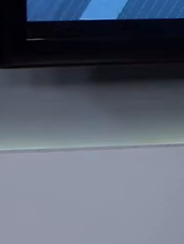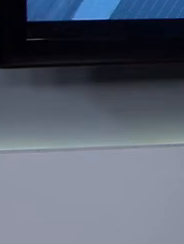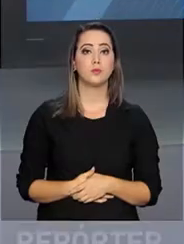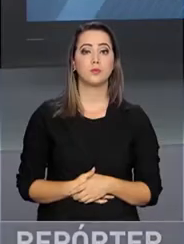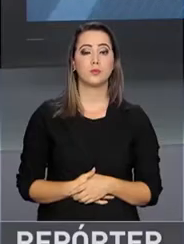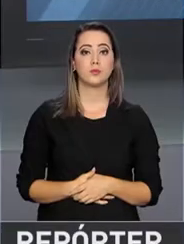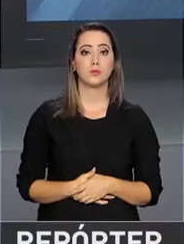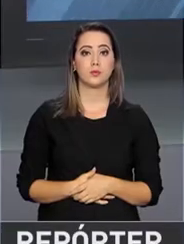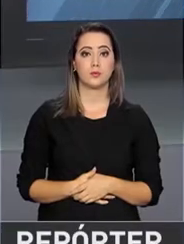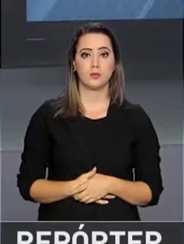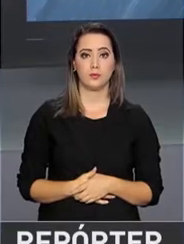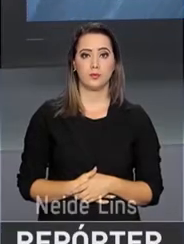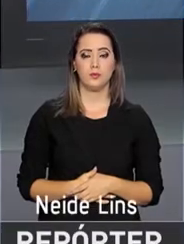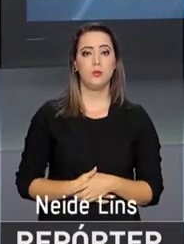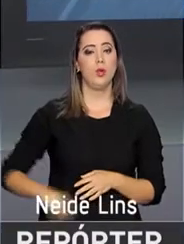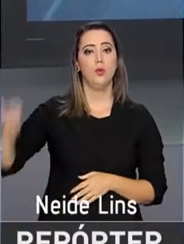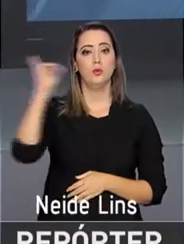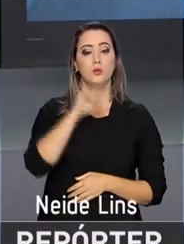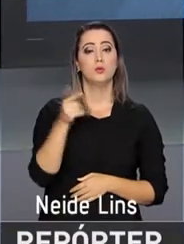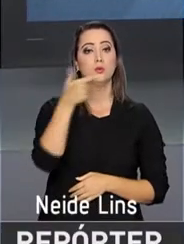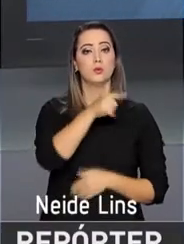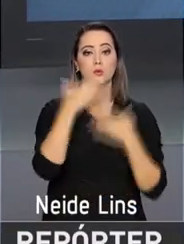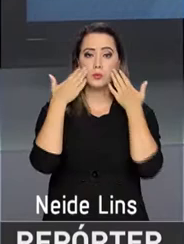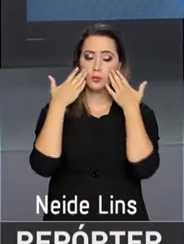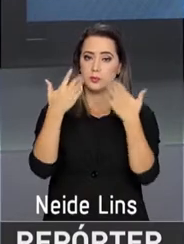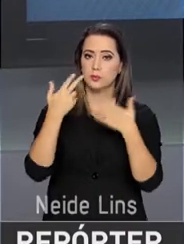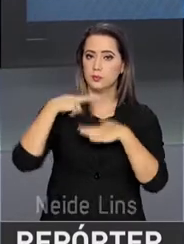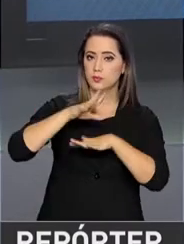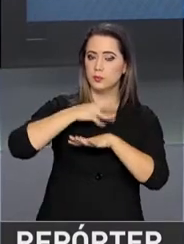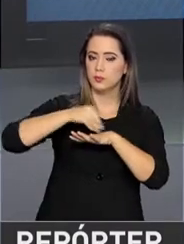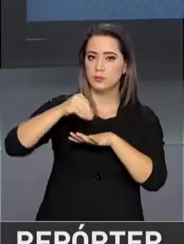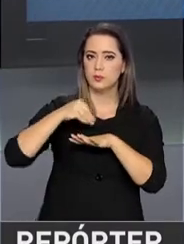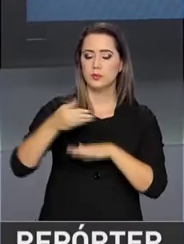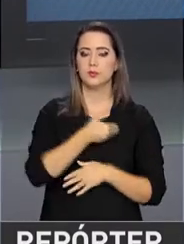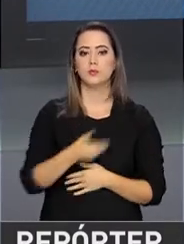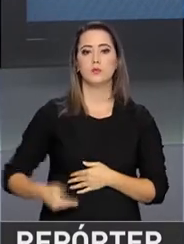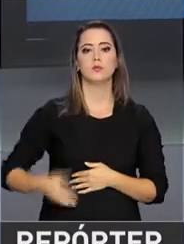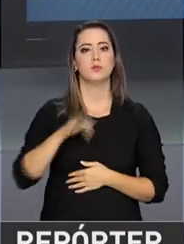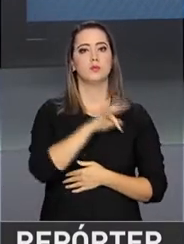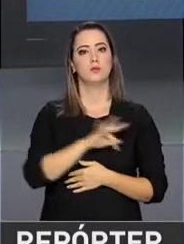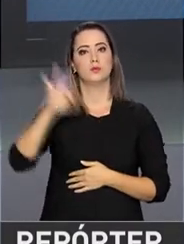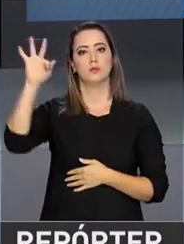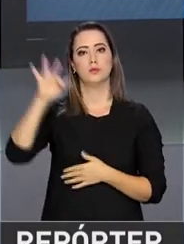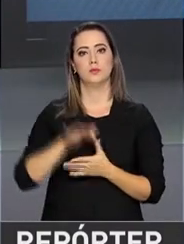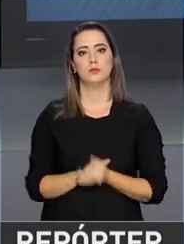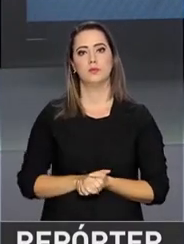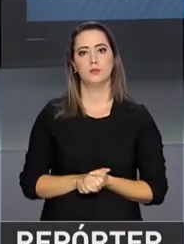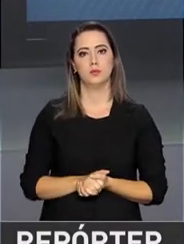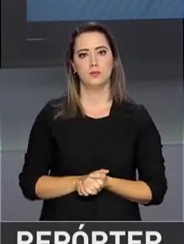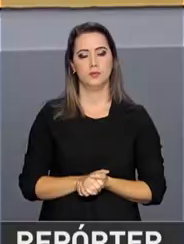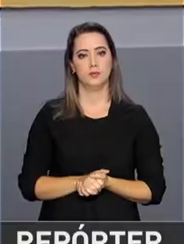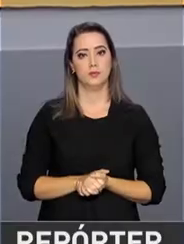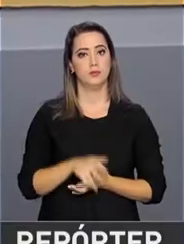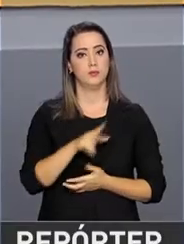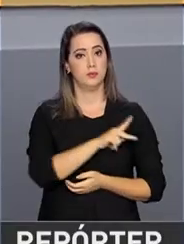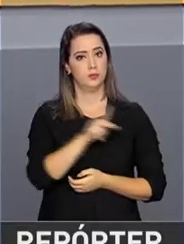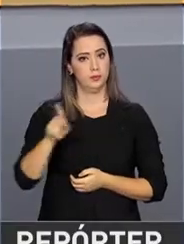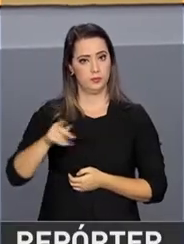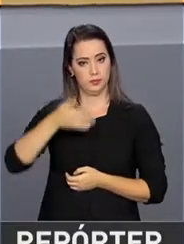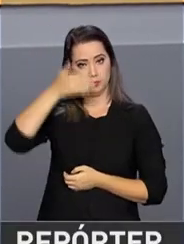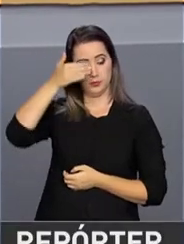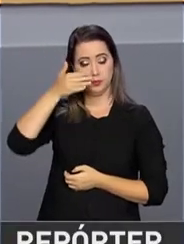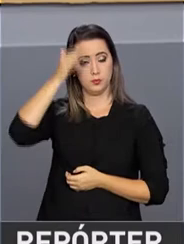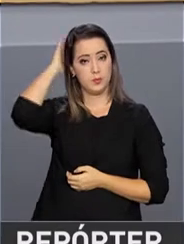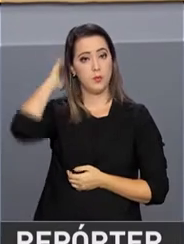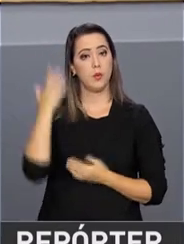olá estamos de volta com mais uma edição do repórter nbr e as notícias do governo federal o presidente